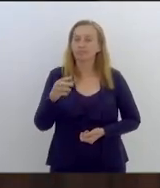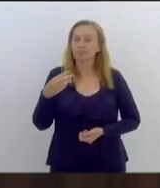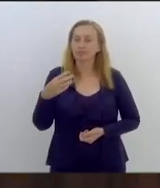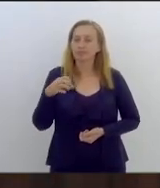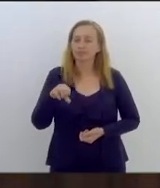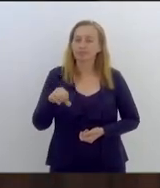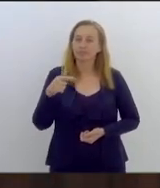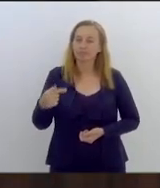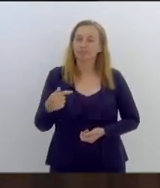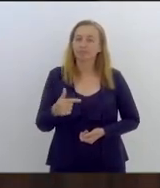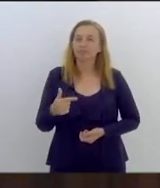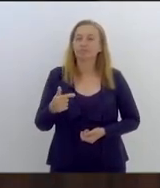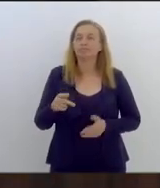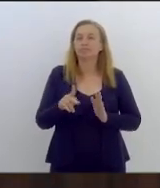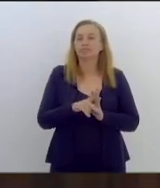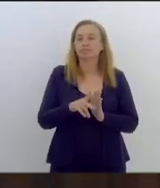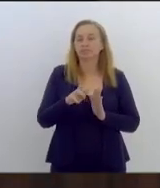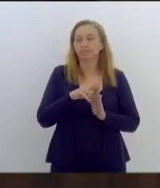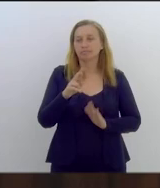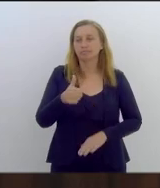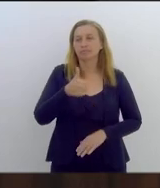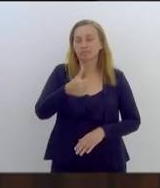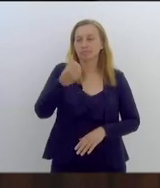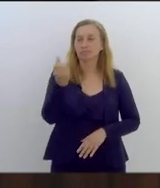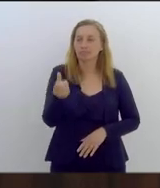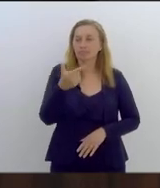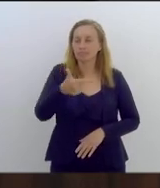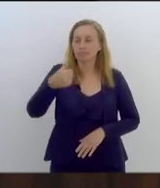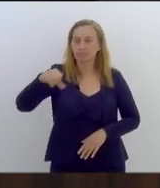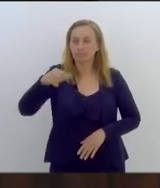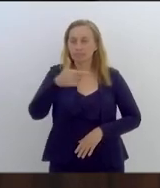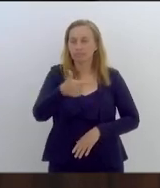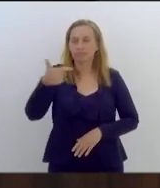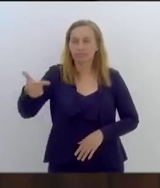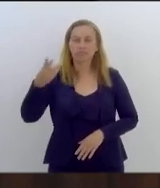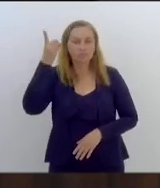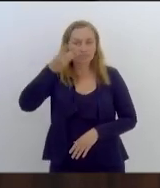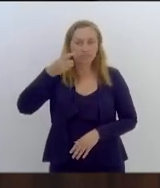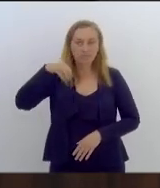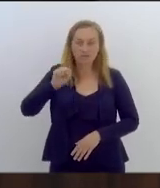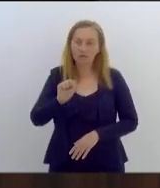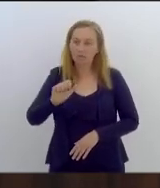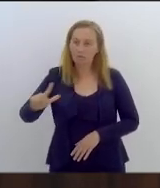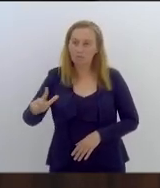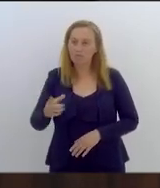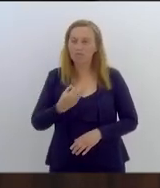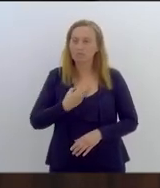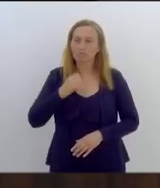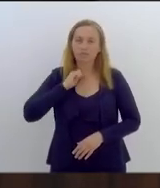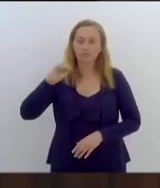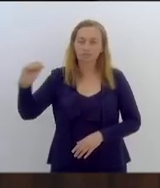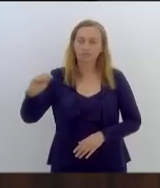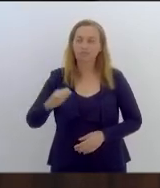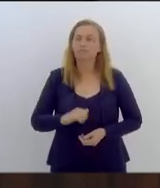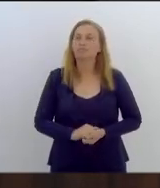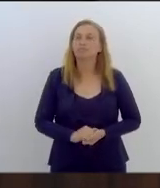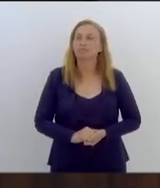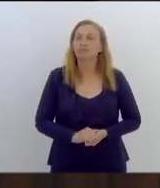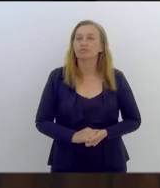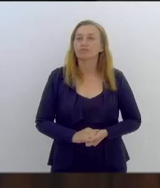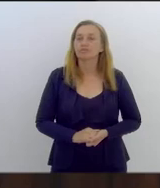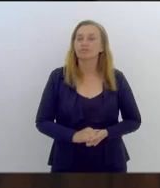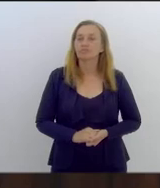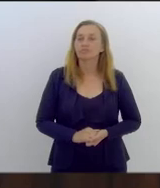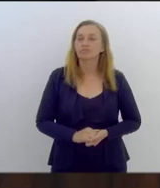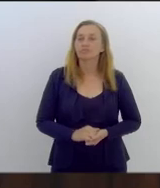PSOL. Projeto de resolução 1619/22, de autoria do deputado Samuel Malafaia, concede medalha Tiradentes, seu respectivo diploma, ao